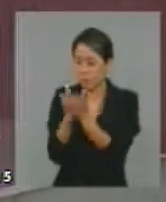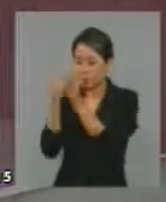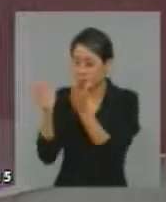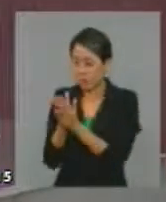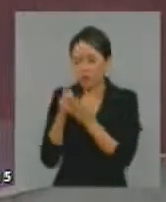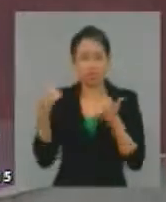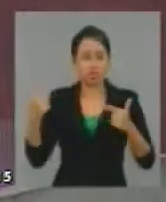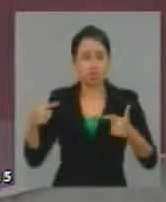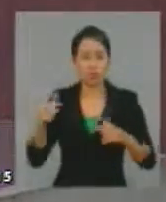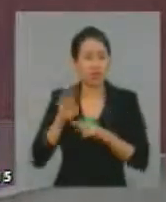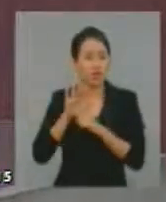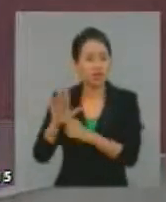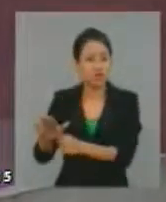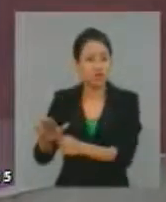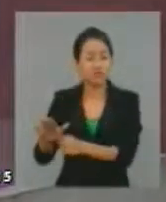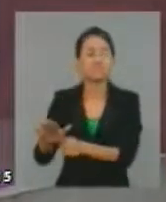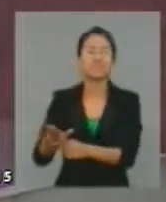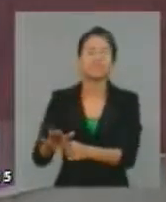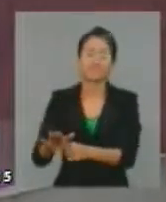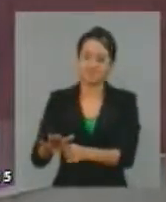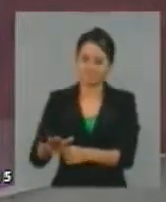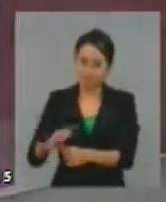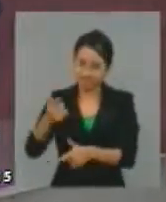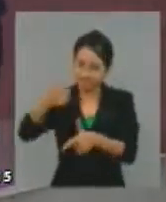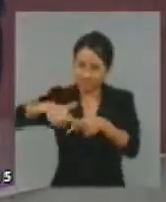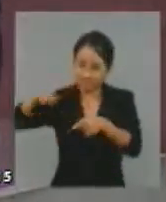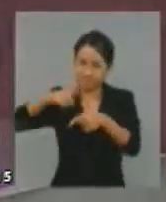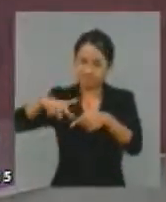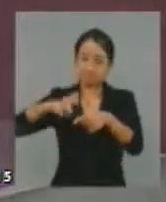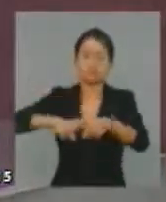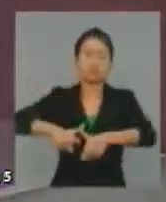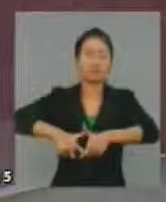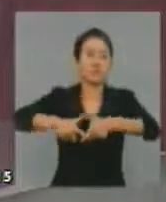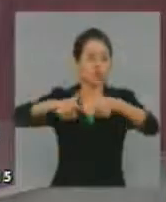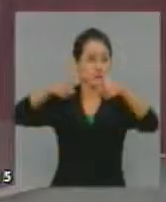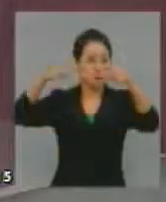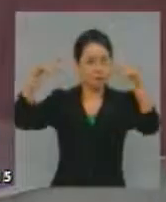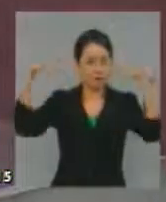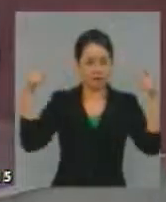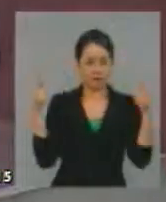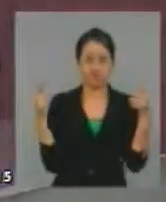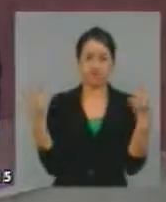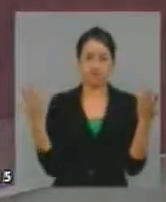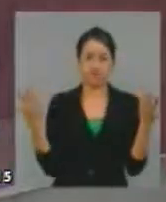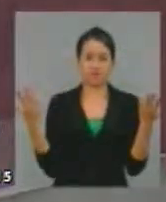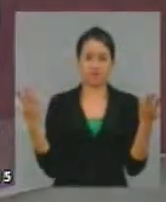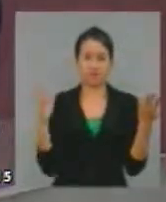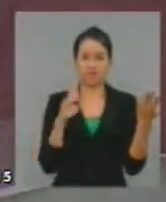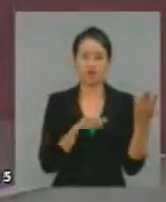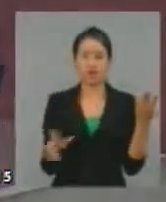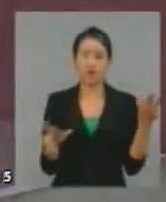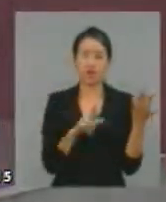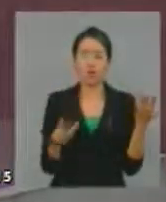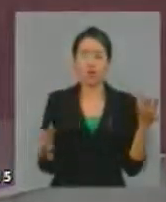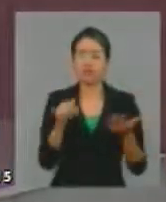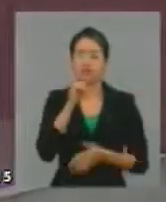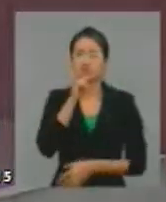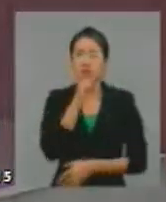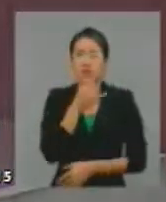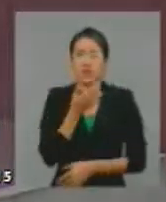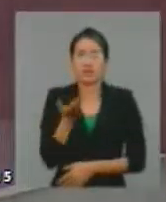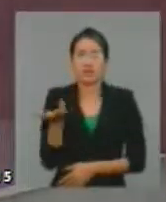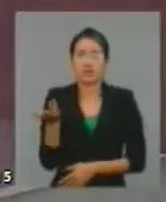Aumenta o conflito. Um problema como esse não se resolve simplesmente ampliando-se o aparato policial. É